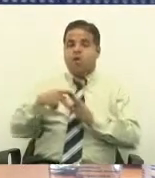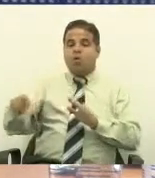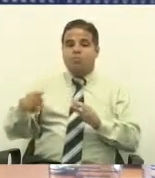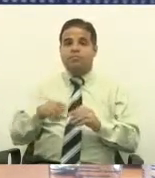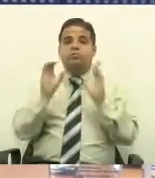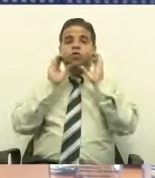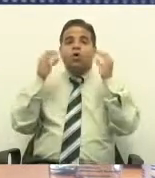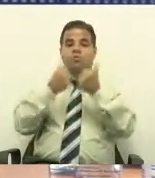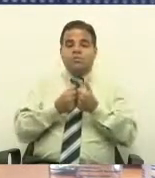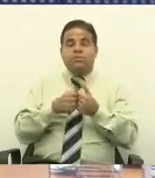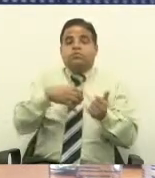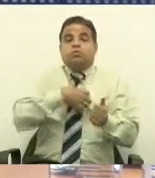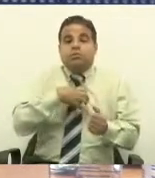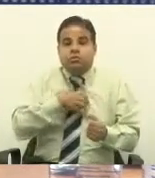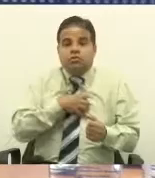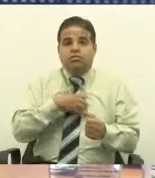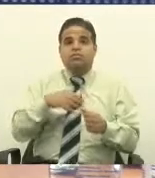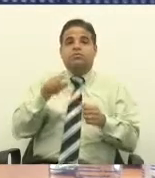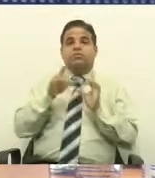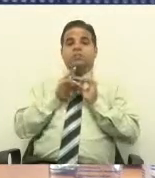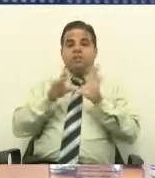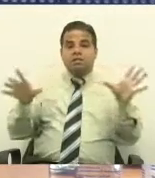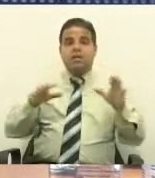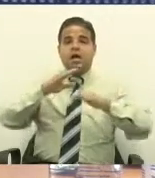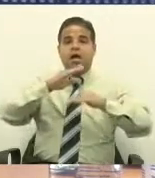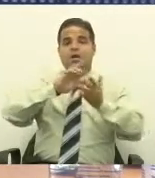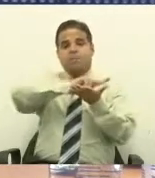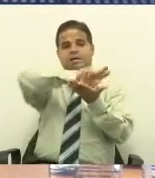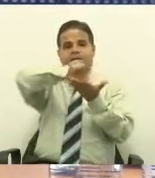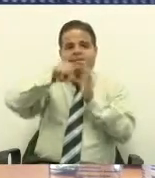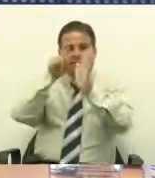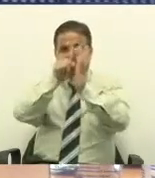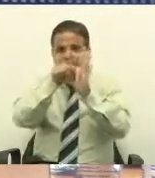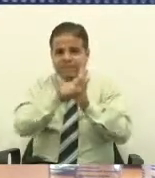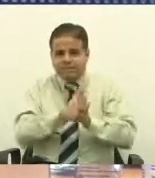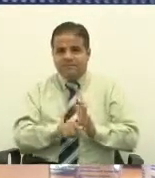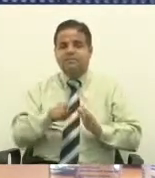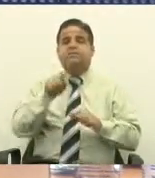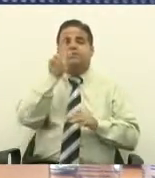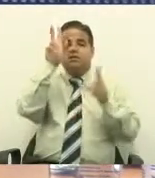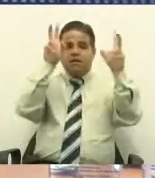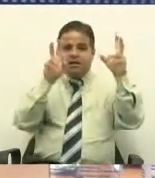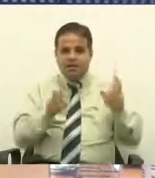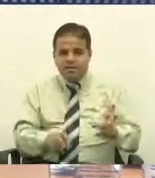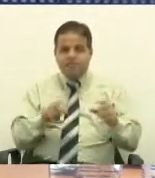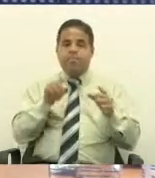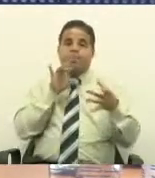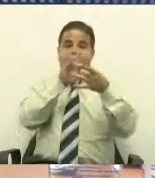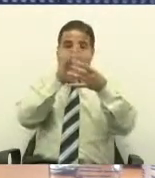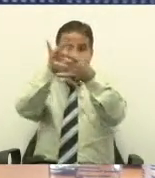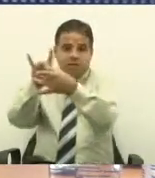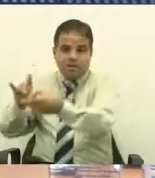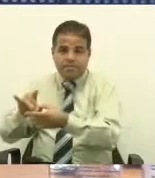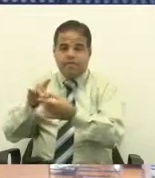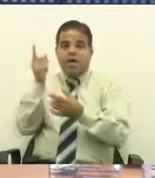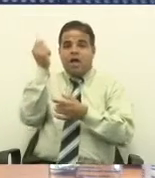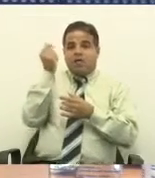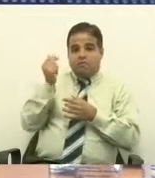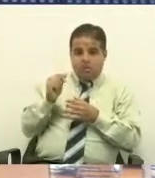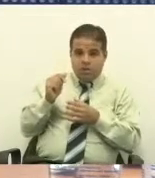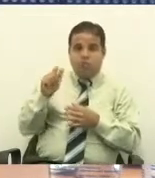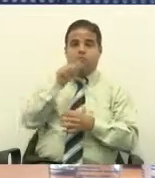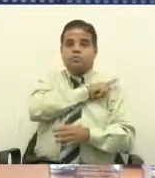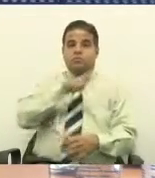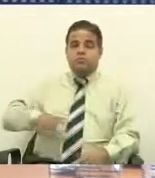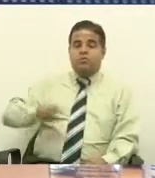e a própria comissão no sentido de deliberar uma série de questões que são vinculadas aos recursos do governo federal.